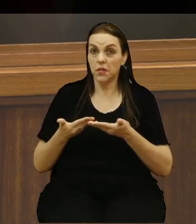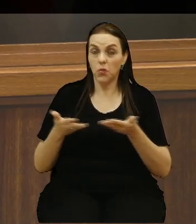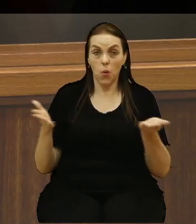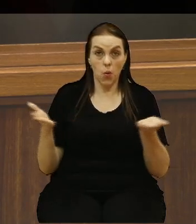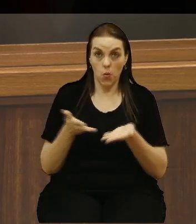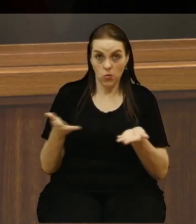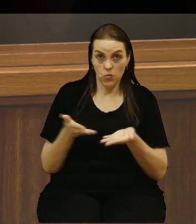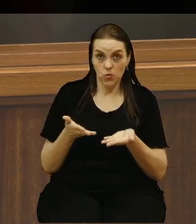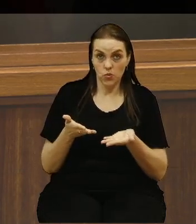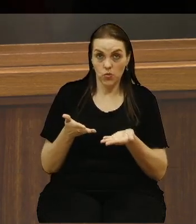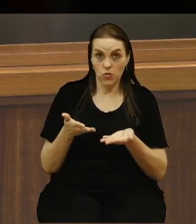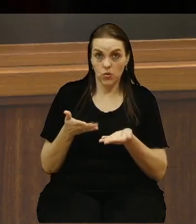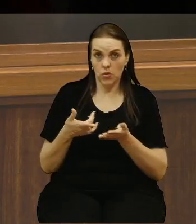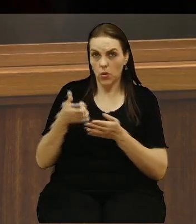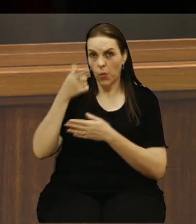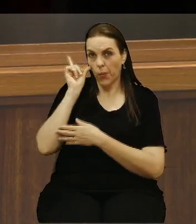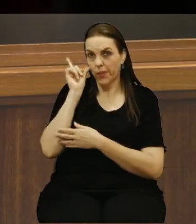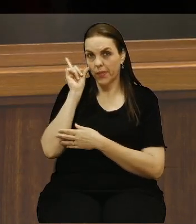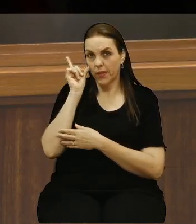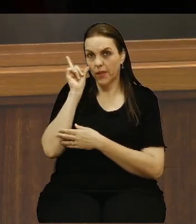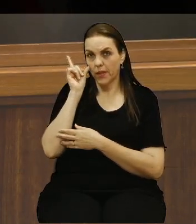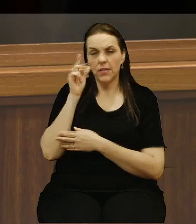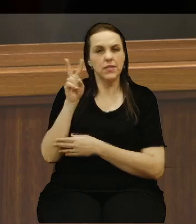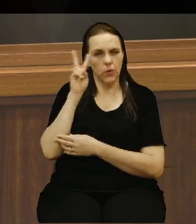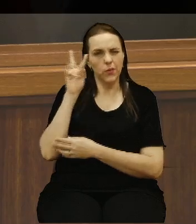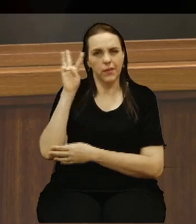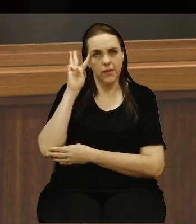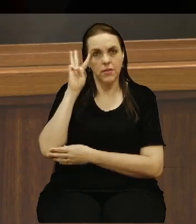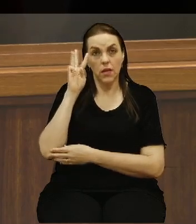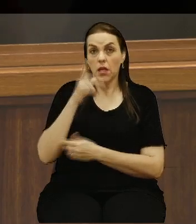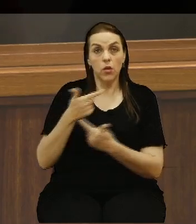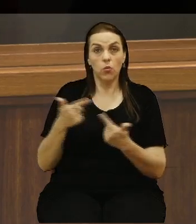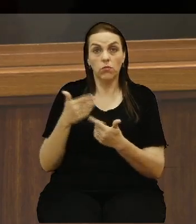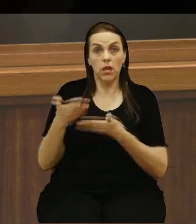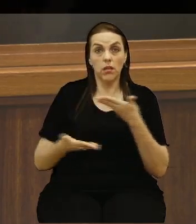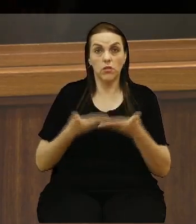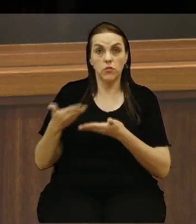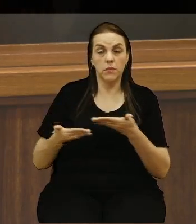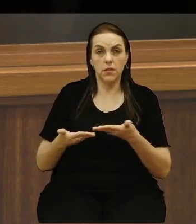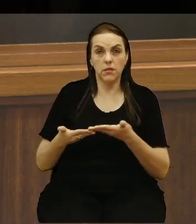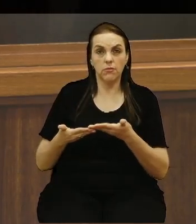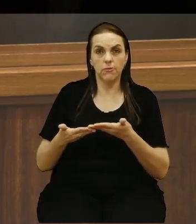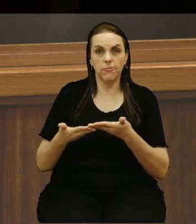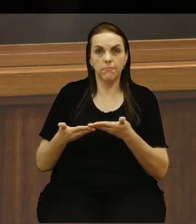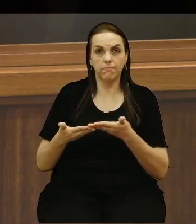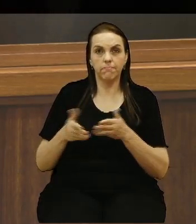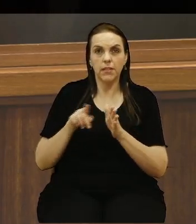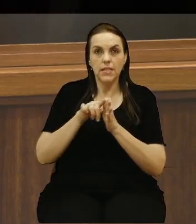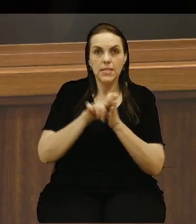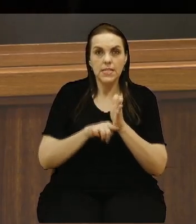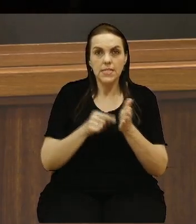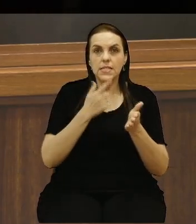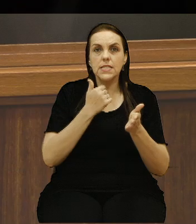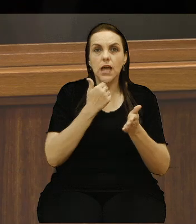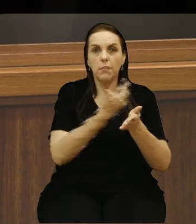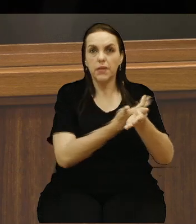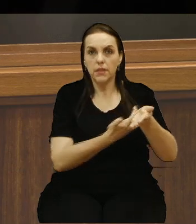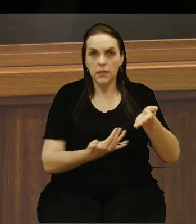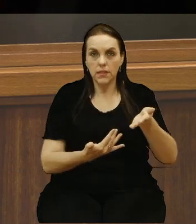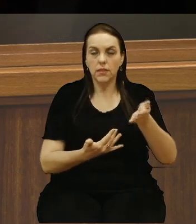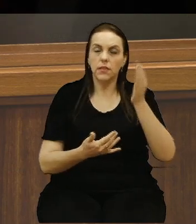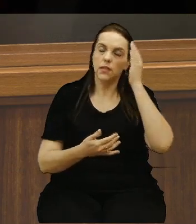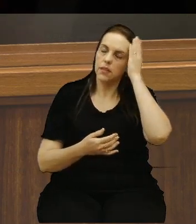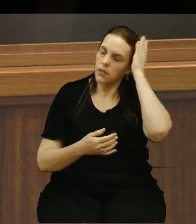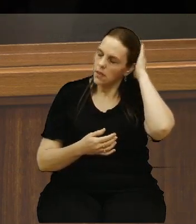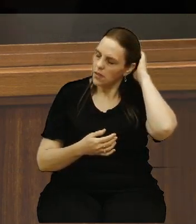hoje e nem ontem, né? Segunda e terça, não teria atendimento. A coleta de exames,